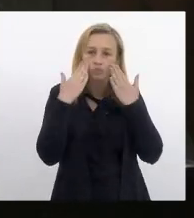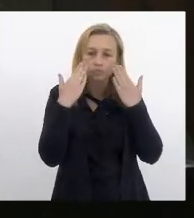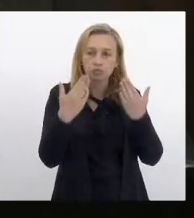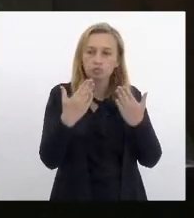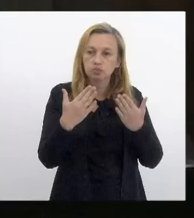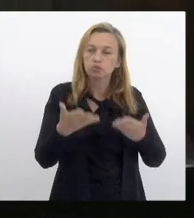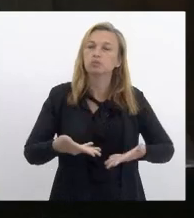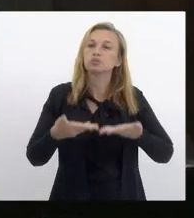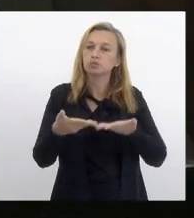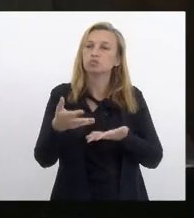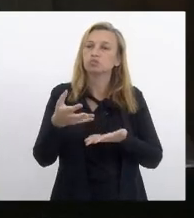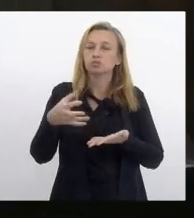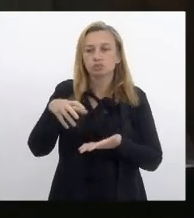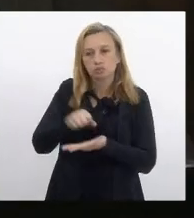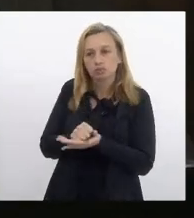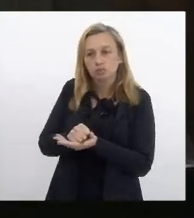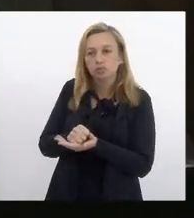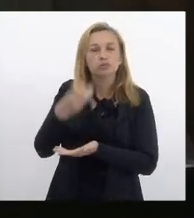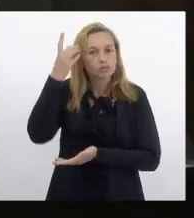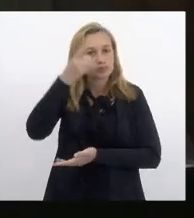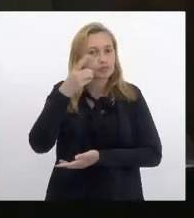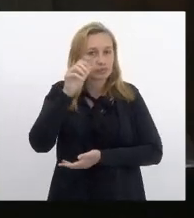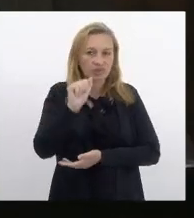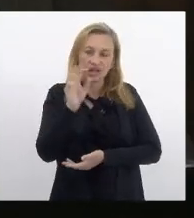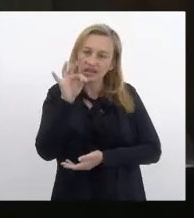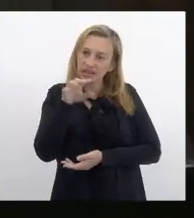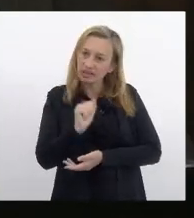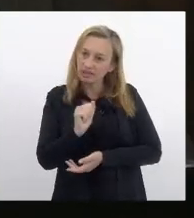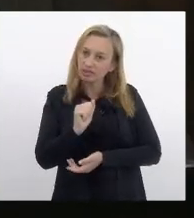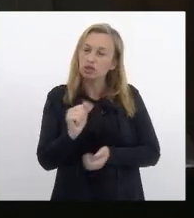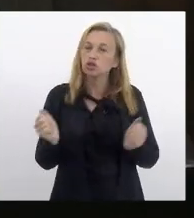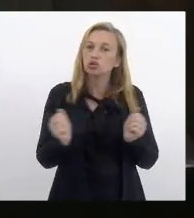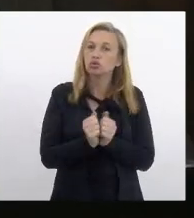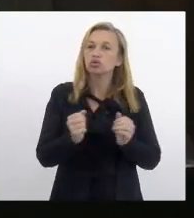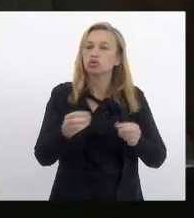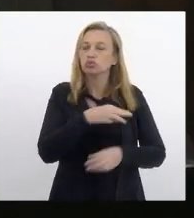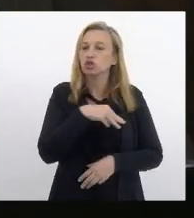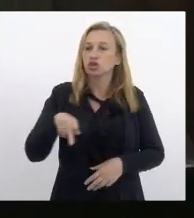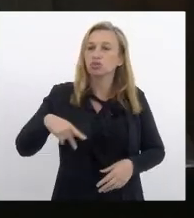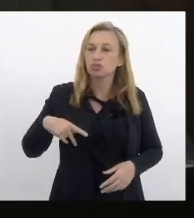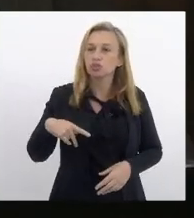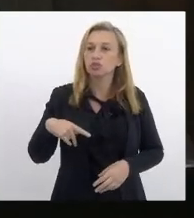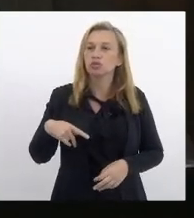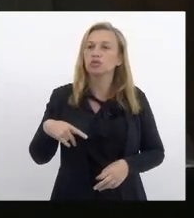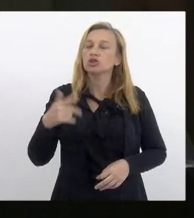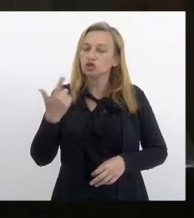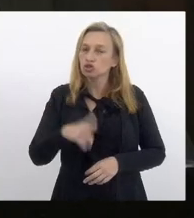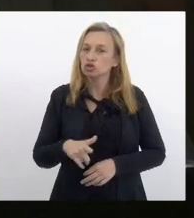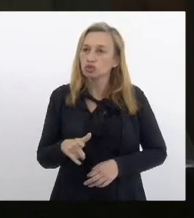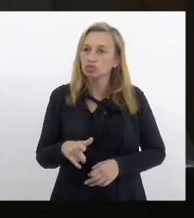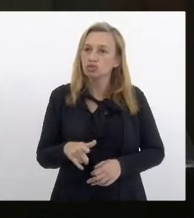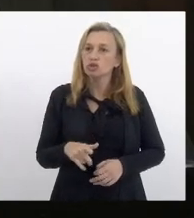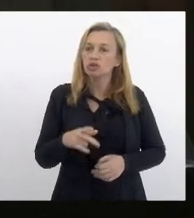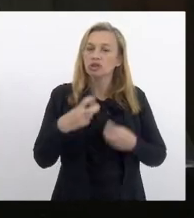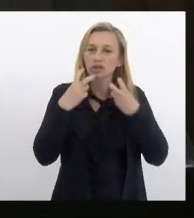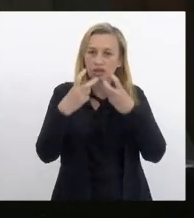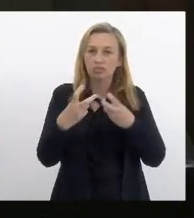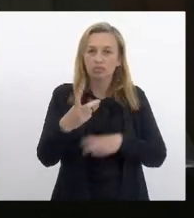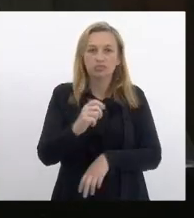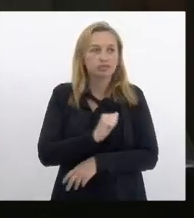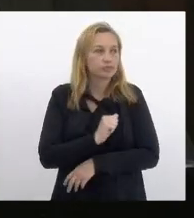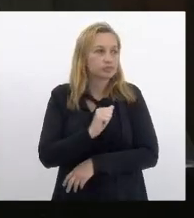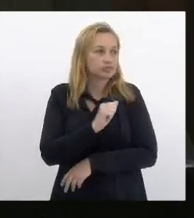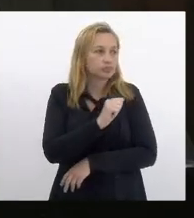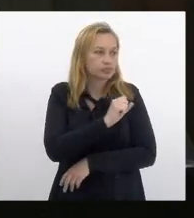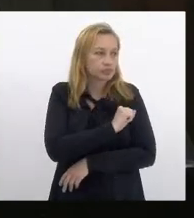oferecida, protocolada, pelo deputado Átila Nunes, junto ao Ministério Público, e, mais uma vez, conclamando a Prefeitura de São Gonçalo a